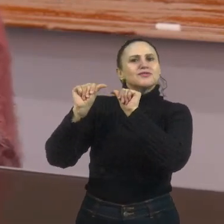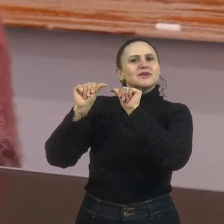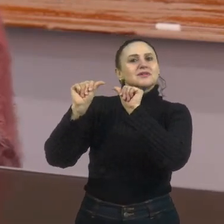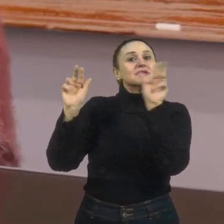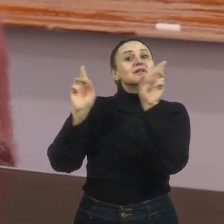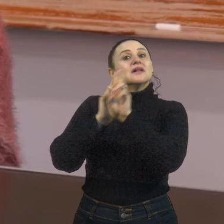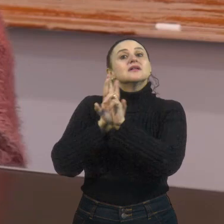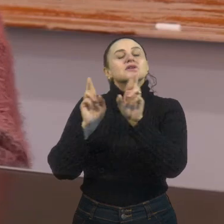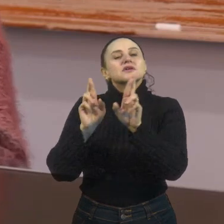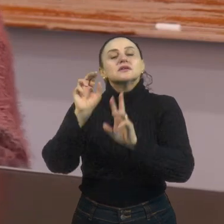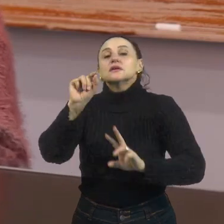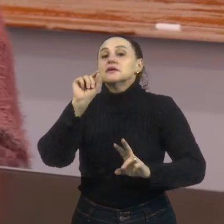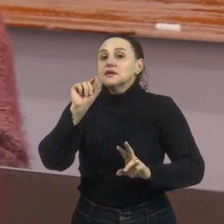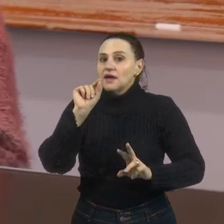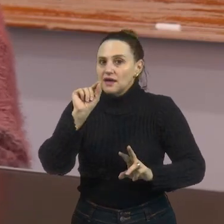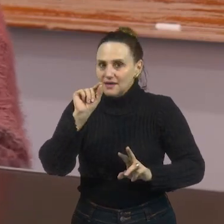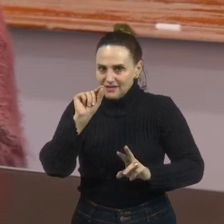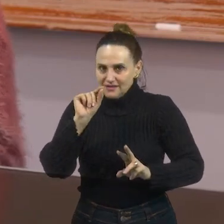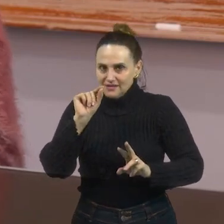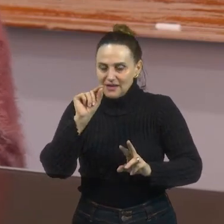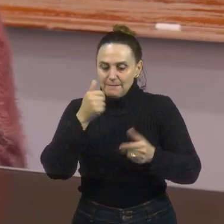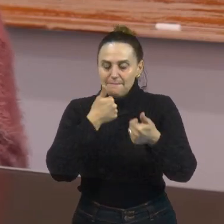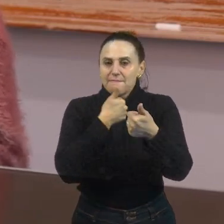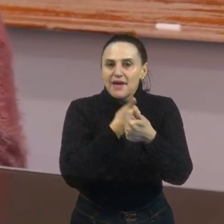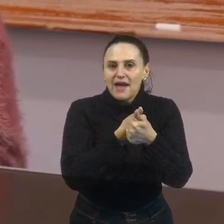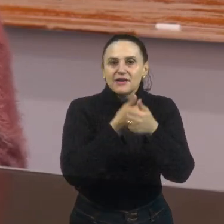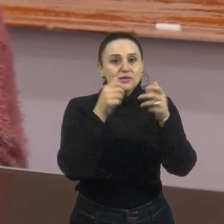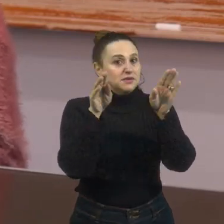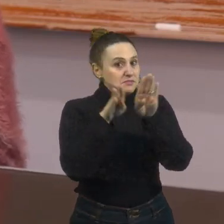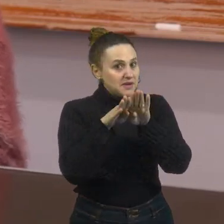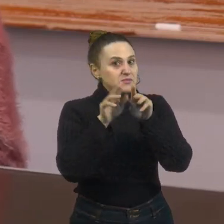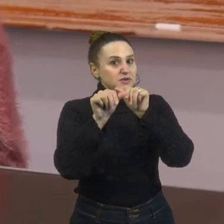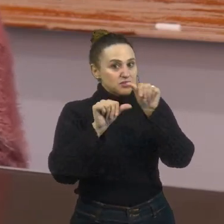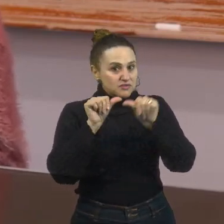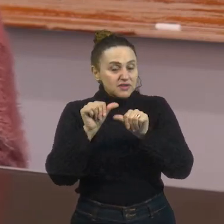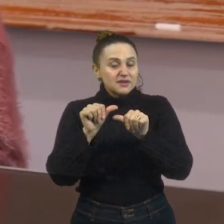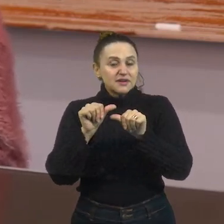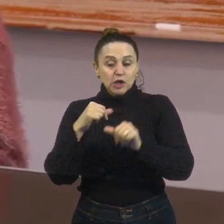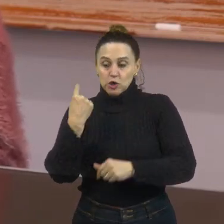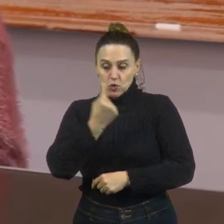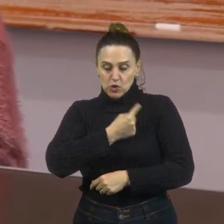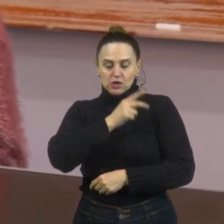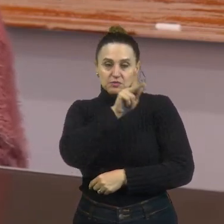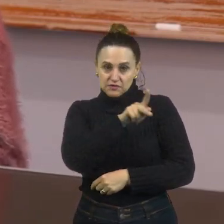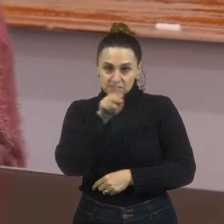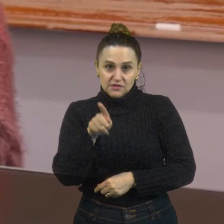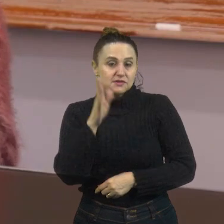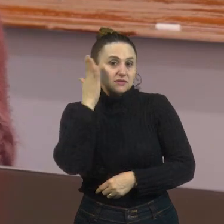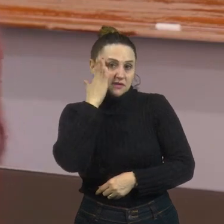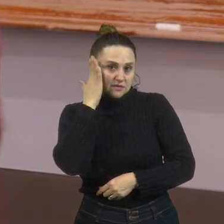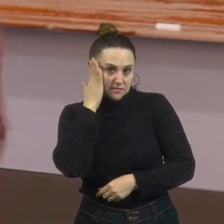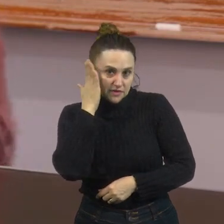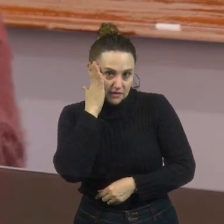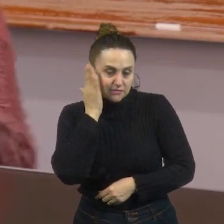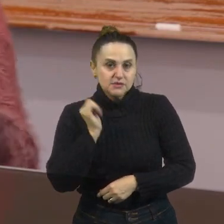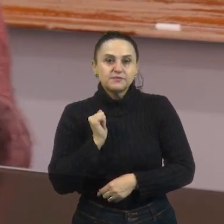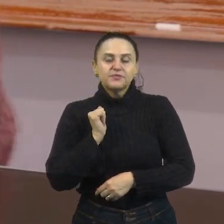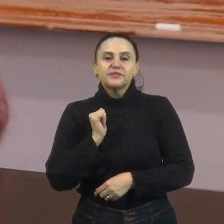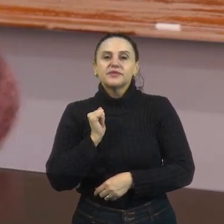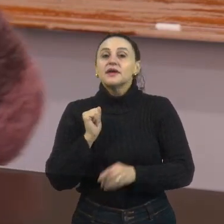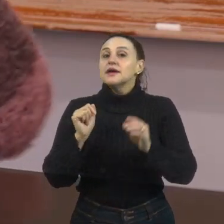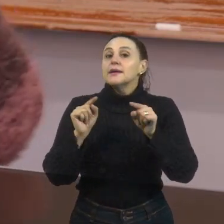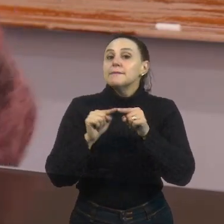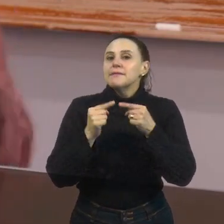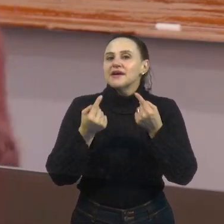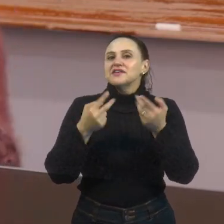está no entorno dela também se modifica. Nós, professores, sabemos disso, né? E aí vem o nosso